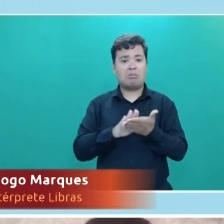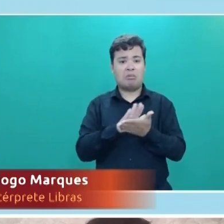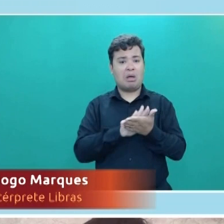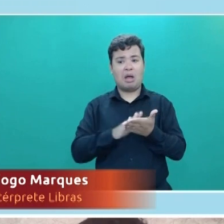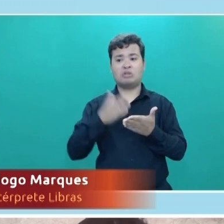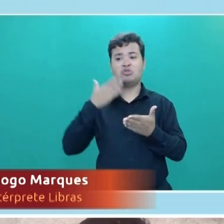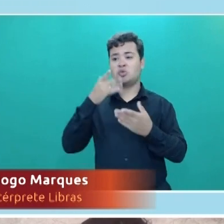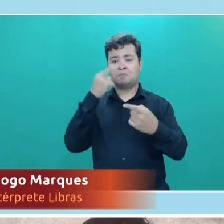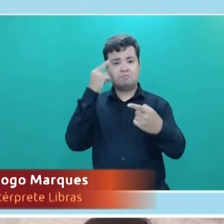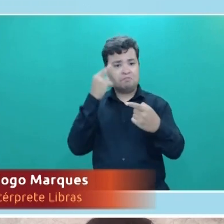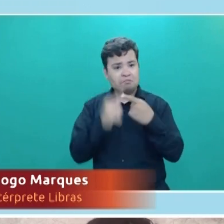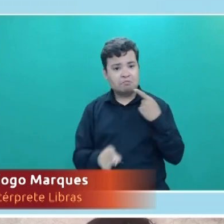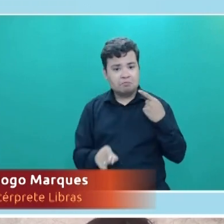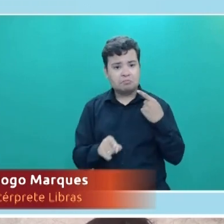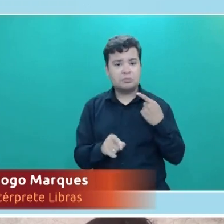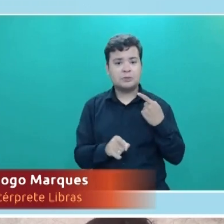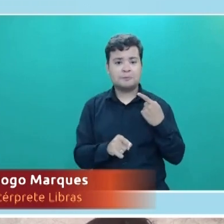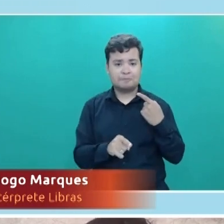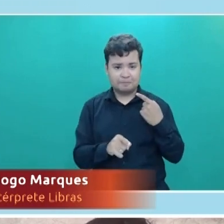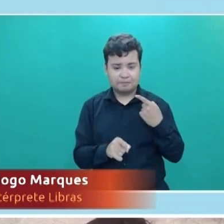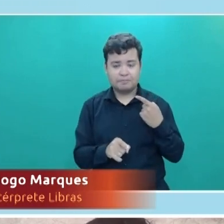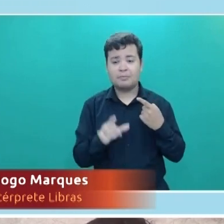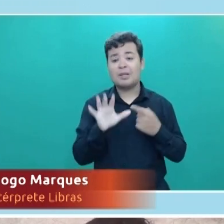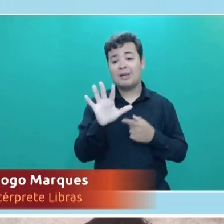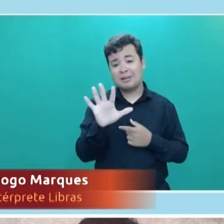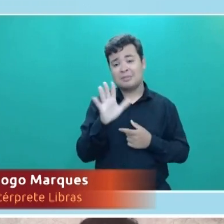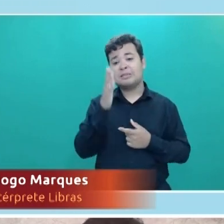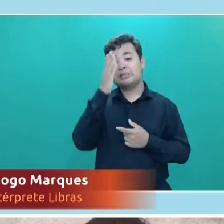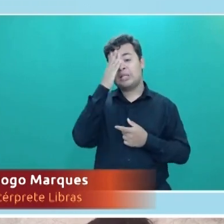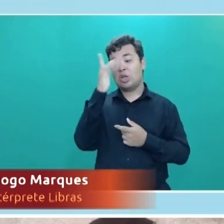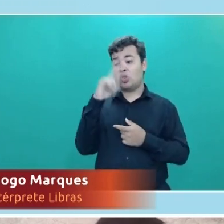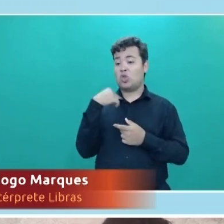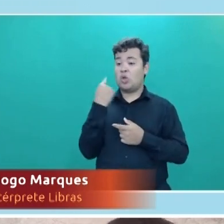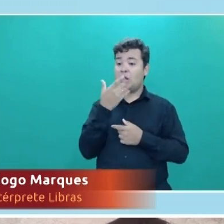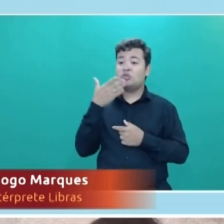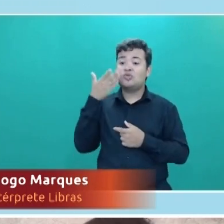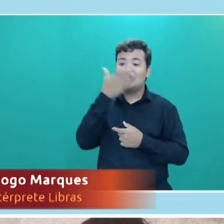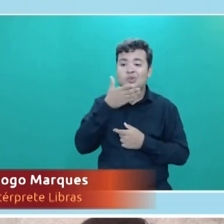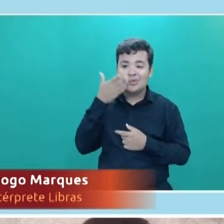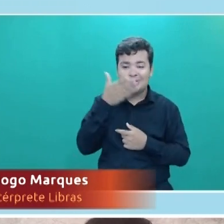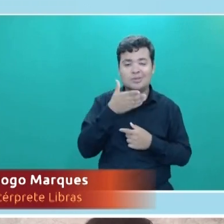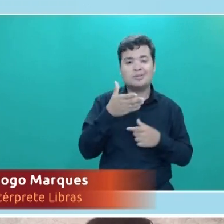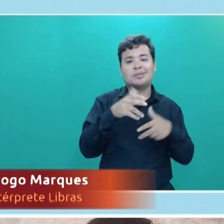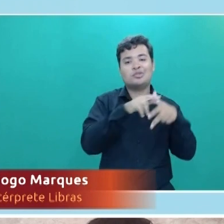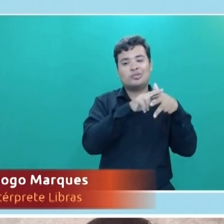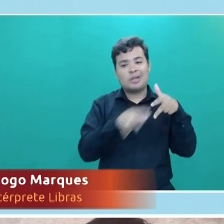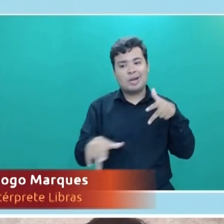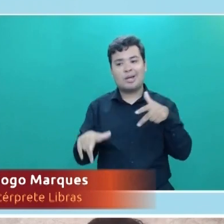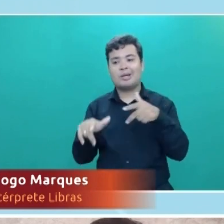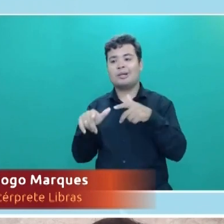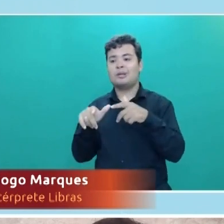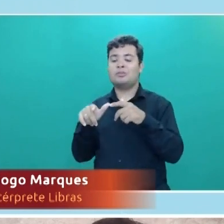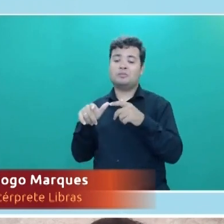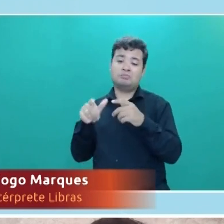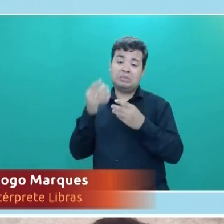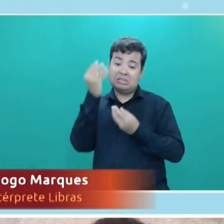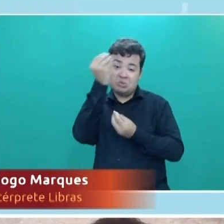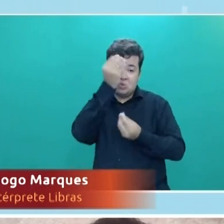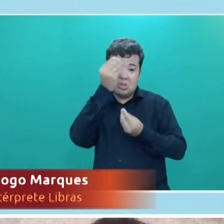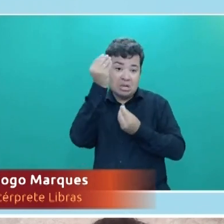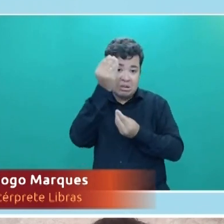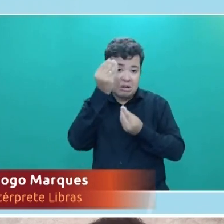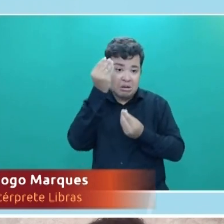discursos, né, embora todo mundo, né, todos nós estejamos imersos em discursos sobre gênero e sobre sexualidade e tudo mais. Mas só